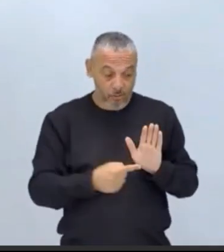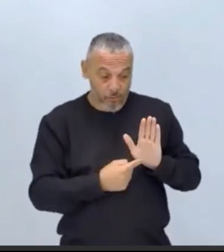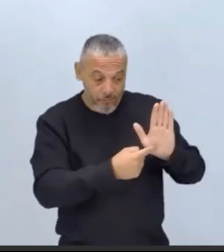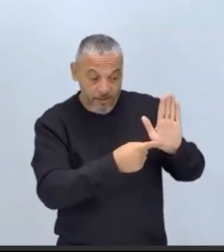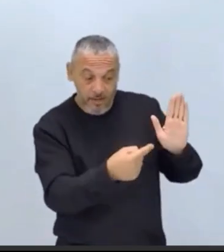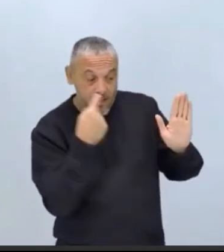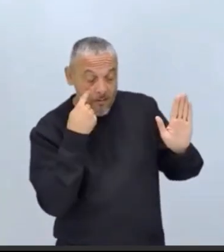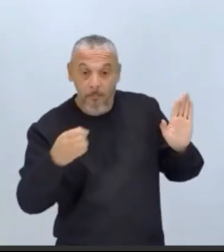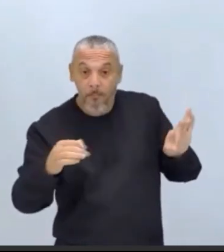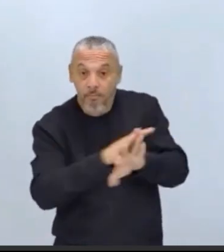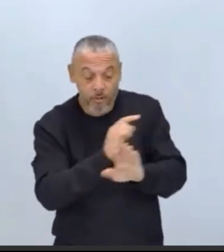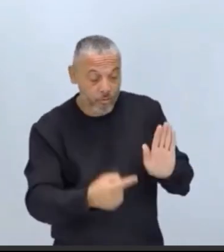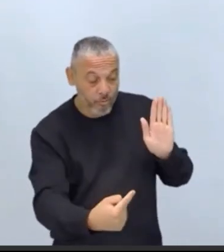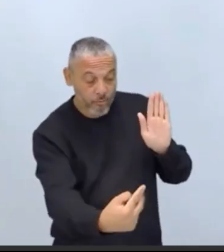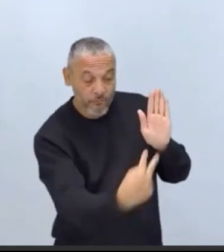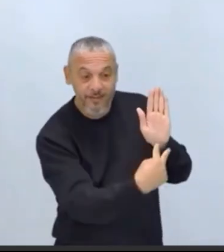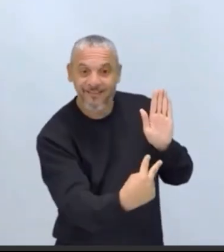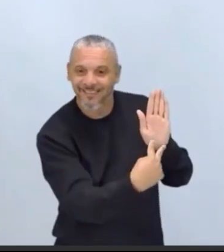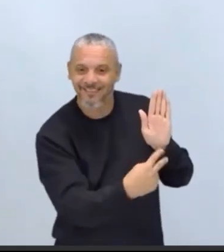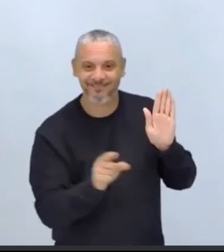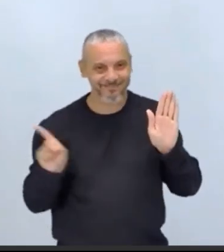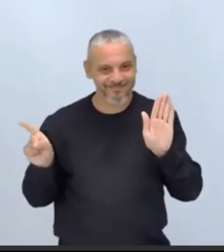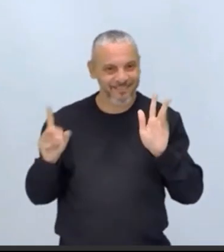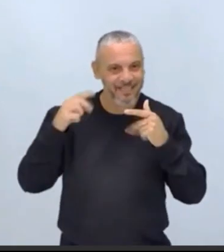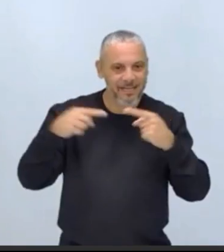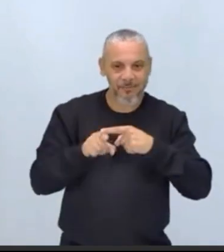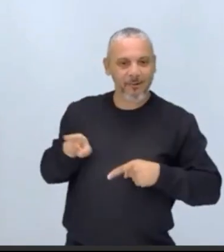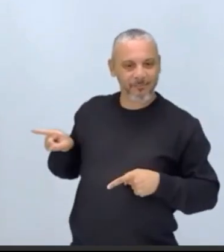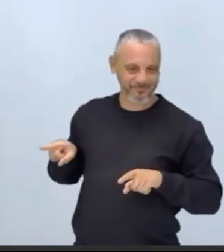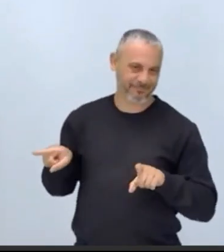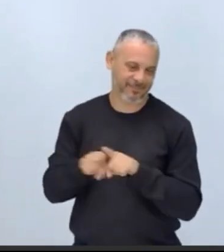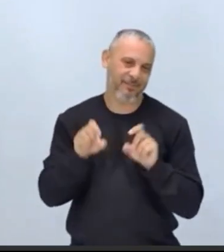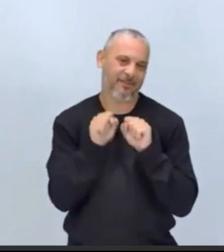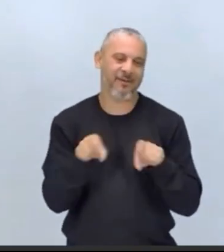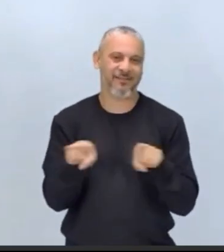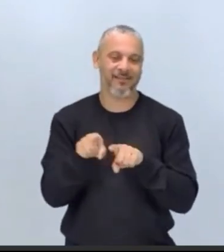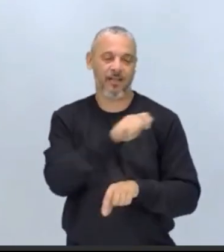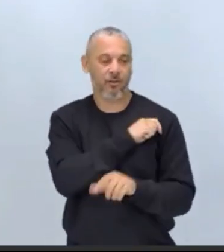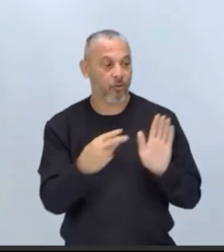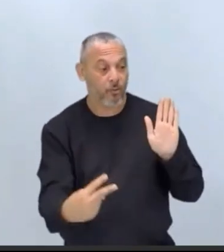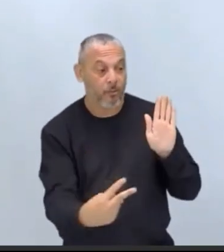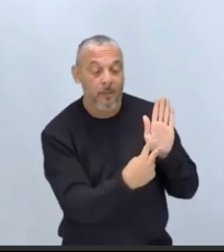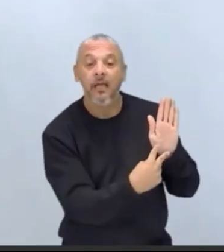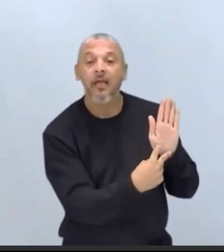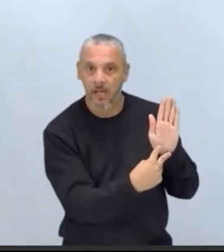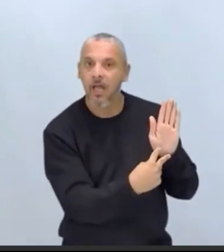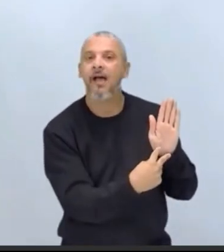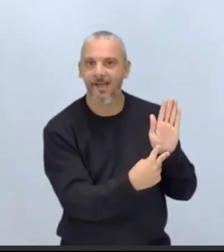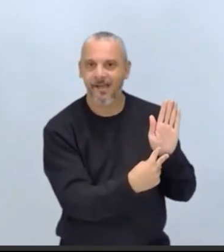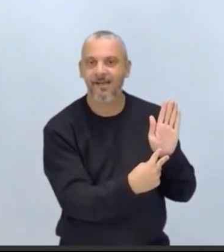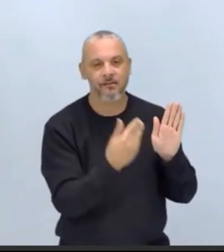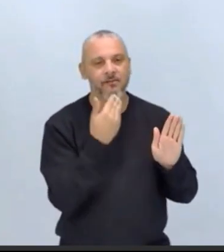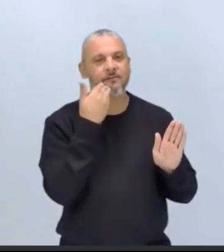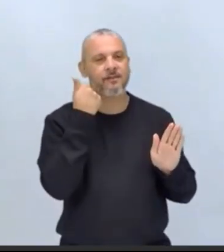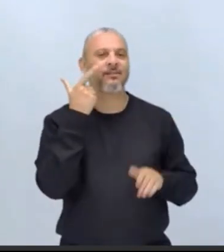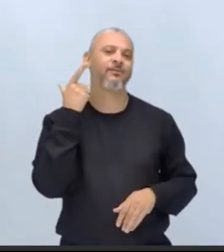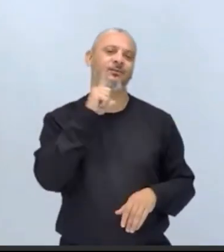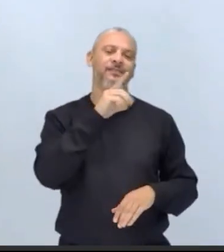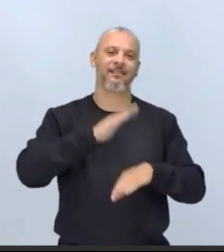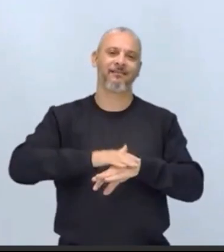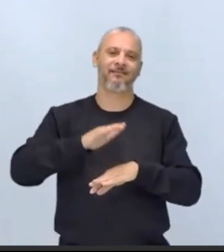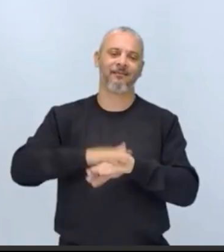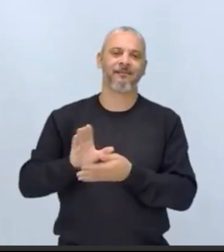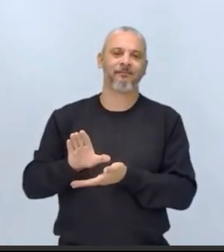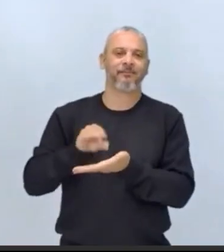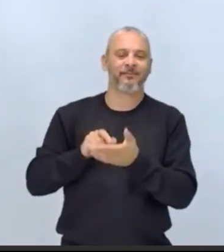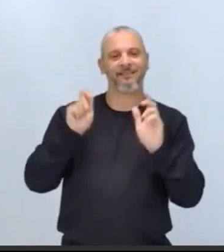um protótipo pronto e vocês estão conseguindo observar esse protótipo pronto nesse planejamento de aula. Se o aluno ele tem acesso a esse protótipo pronto, fica mais fácil